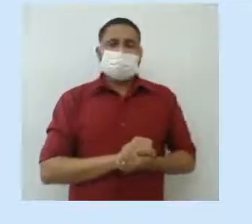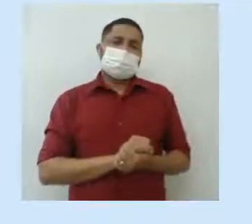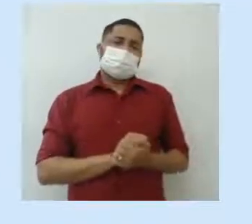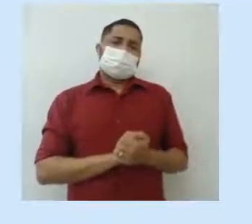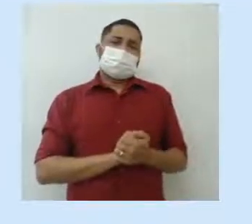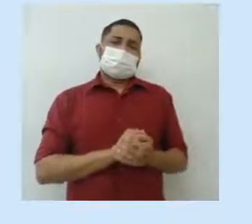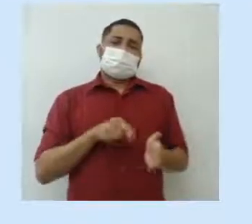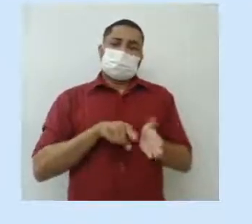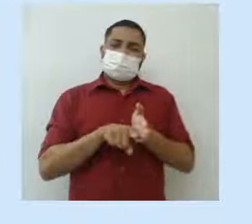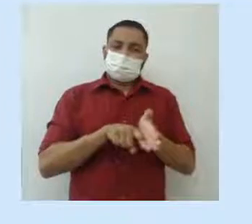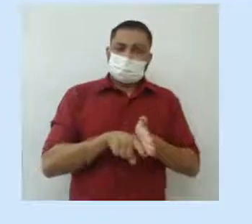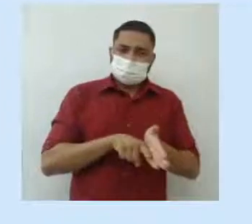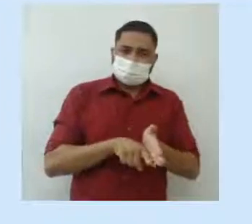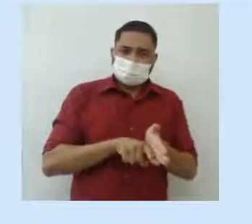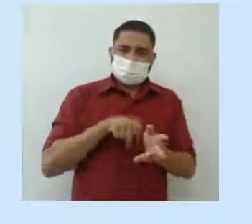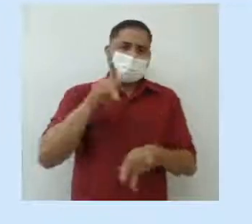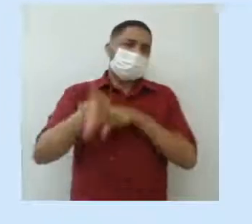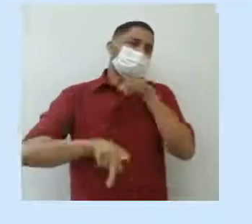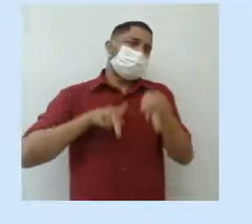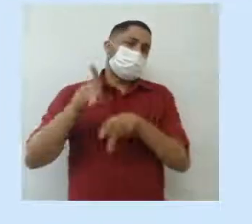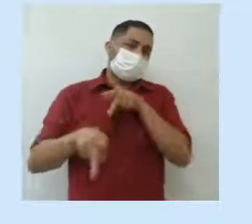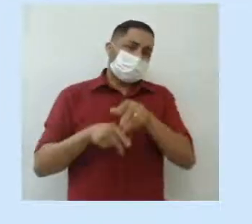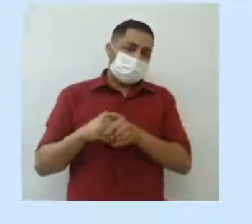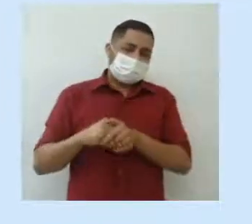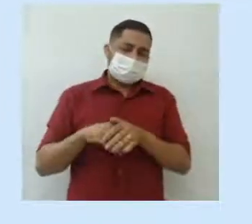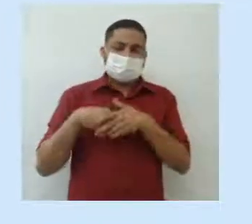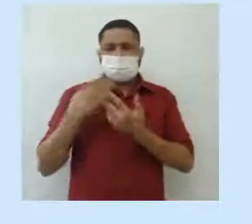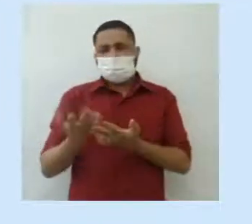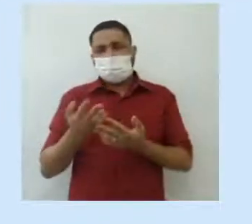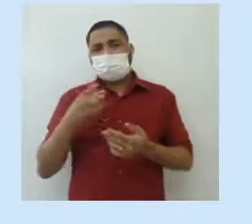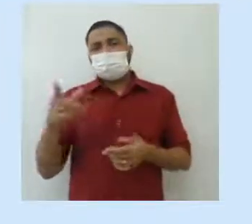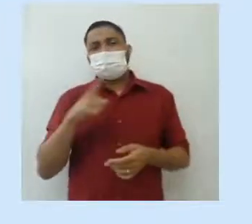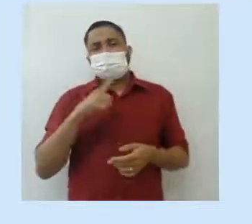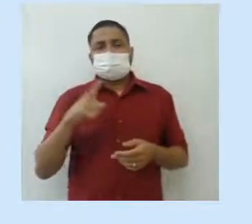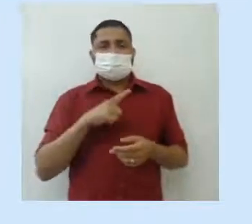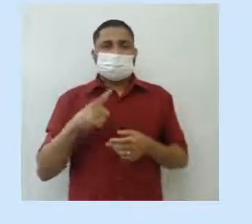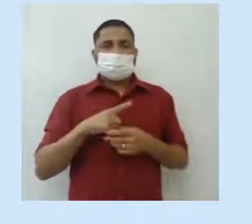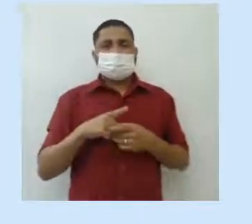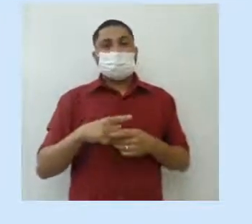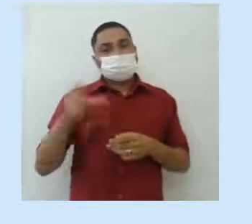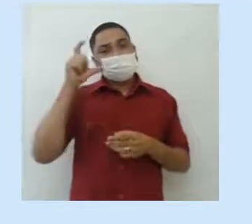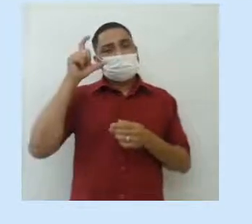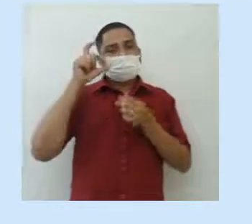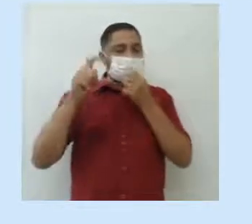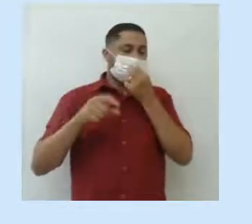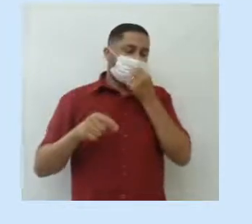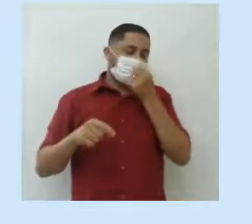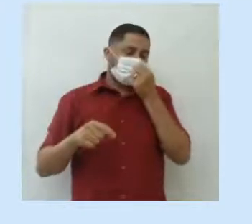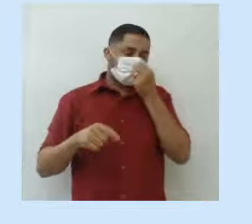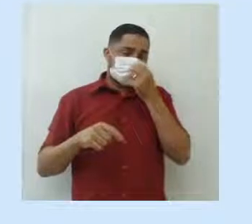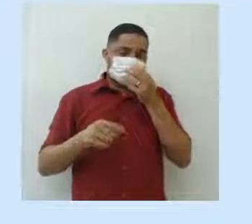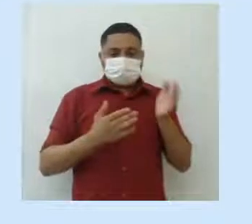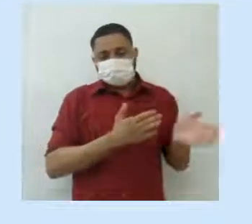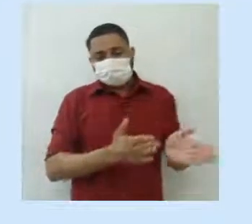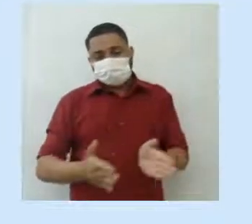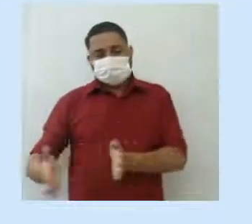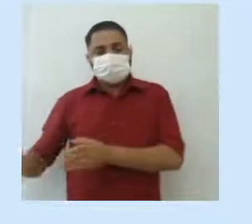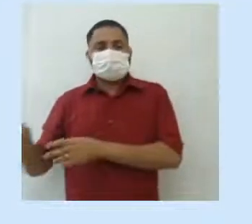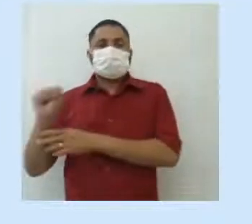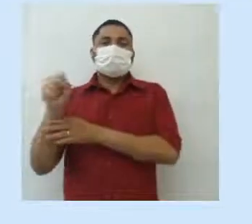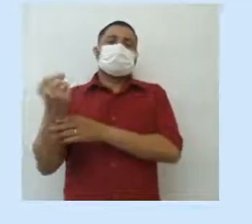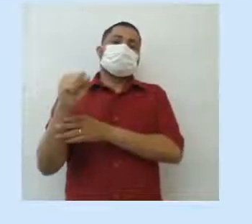que exploraram esses povos. Então, aí vocês vão ter um ponto interessante. Ao longo dos séculos,